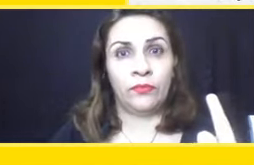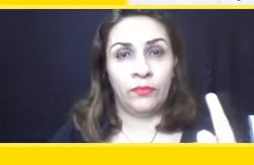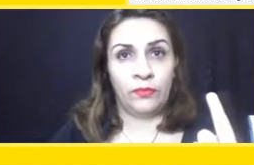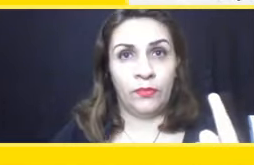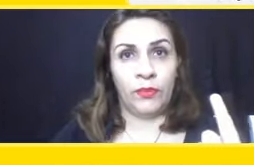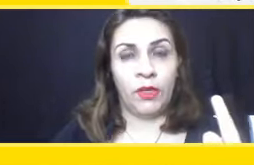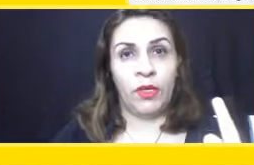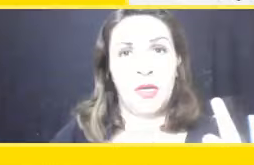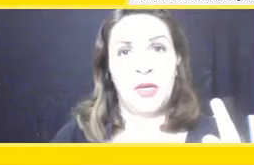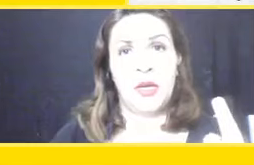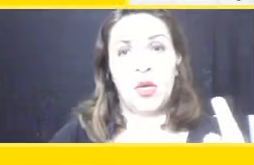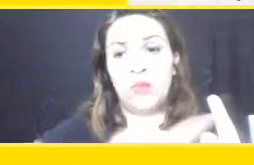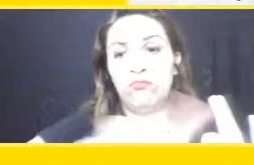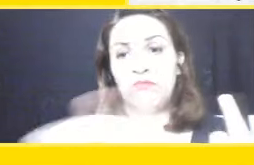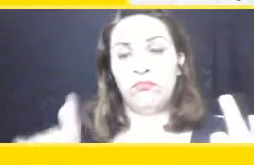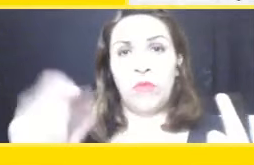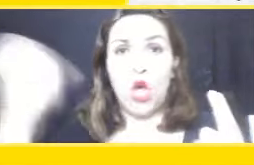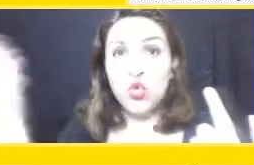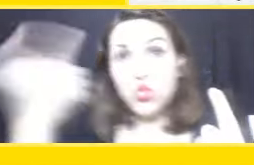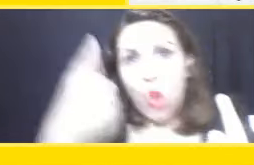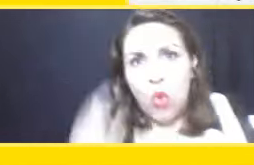e o Sol Nascente.